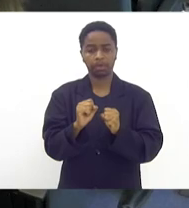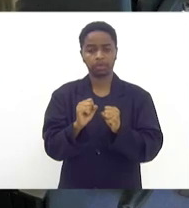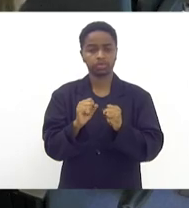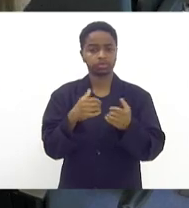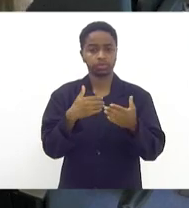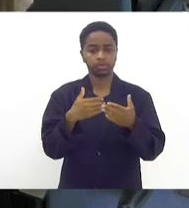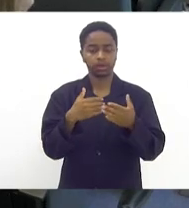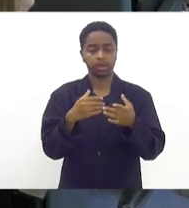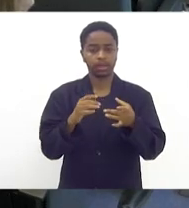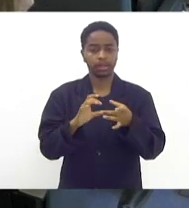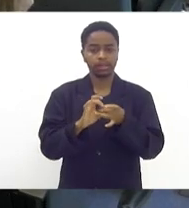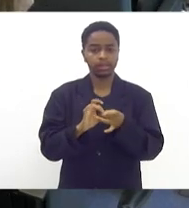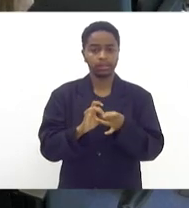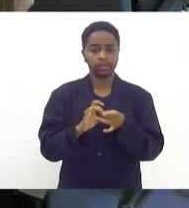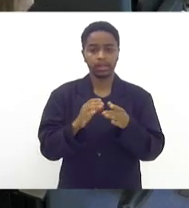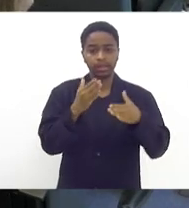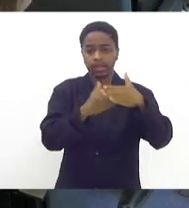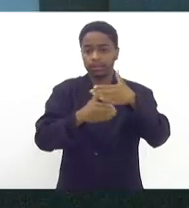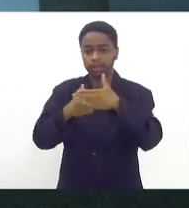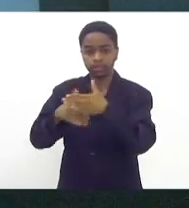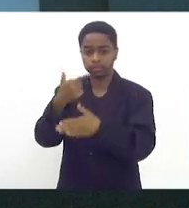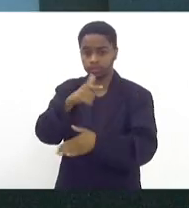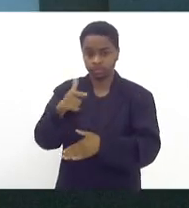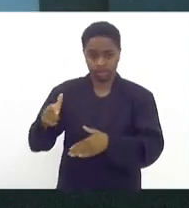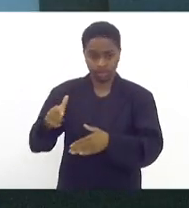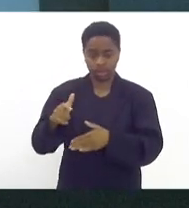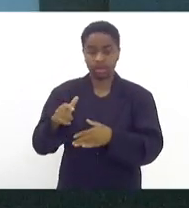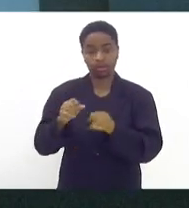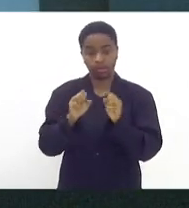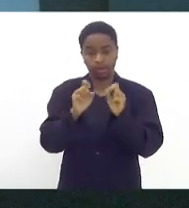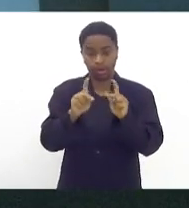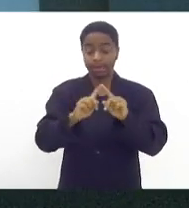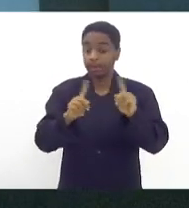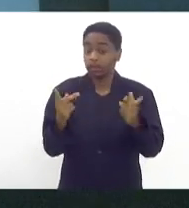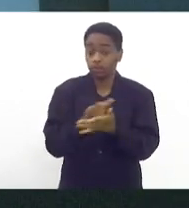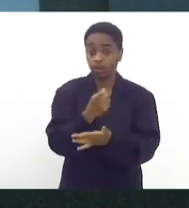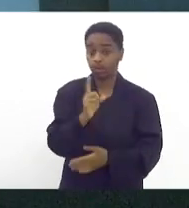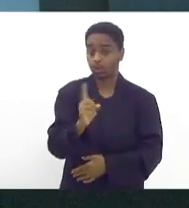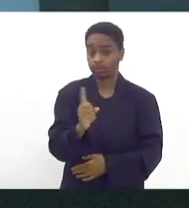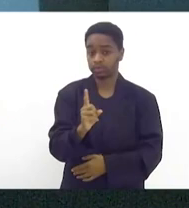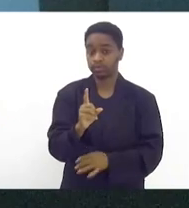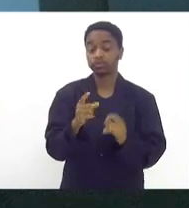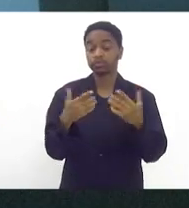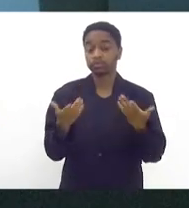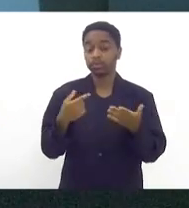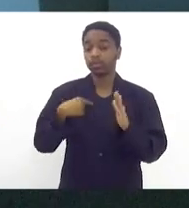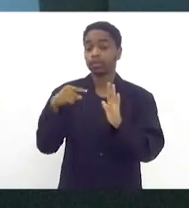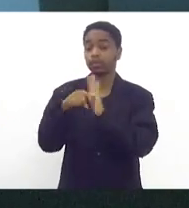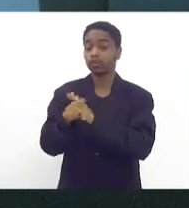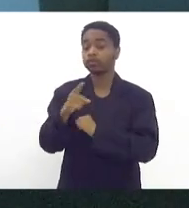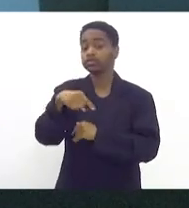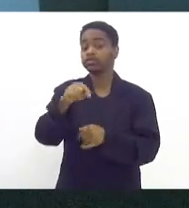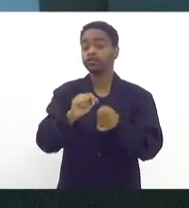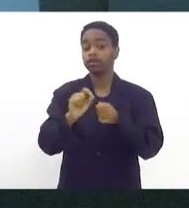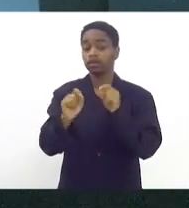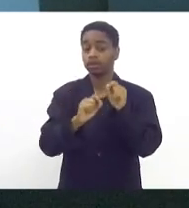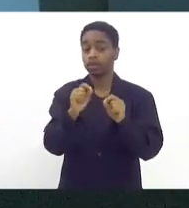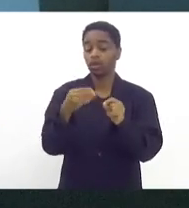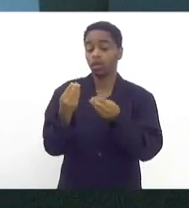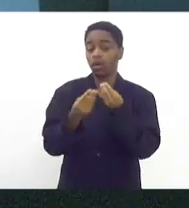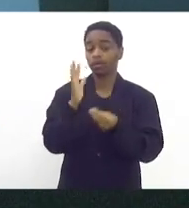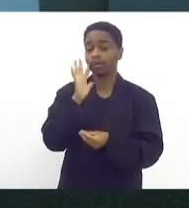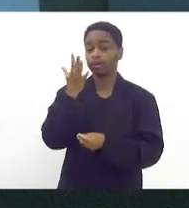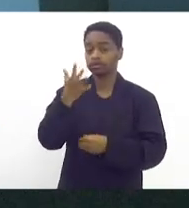terapeutas ocupacionais isso não está acontecendo a minha pergunta é e o que a NS faz para que isso seja